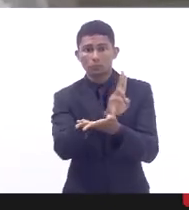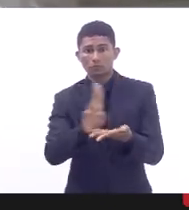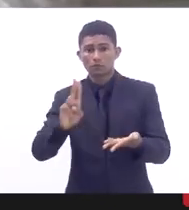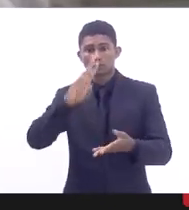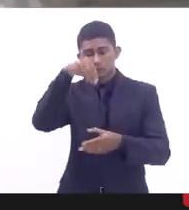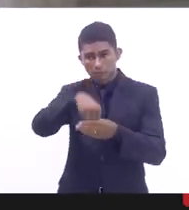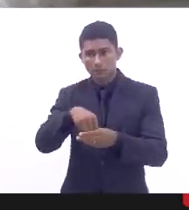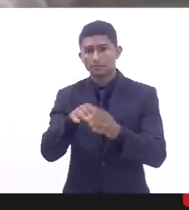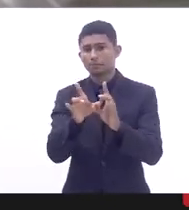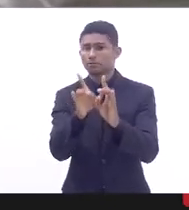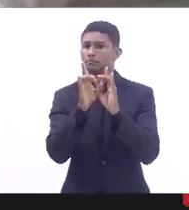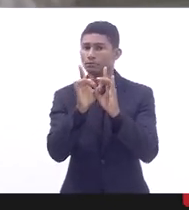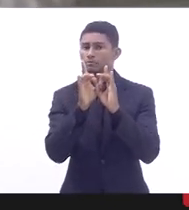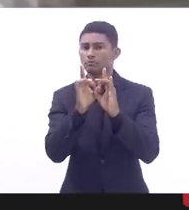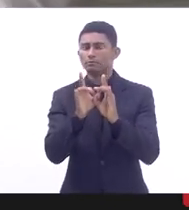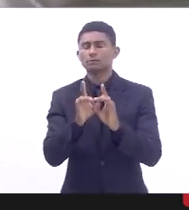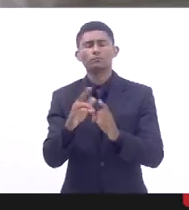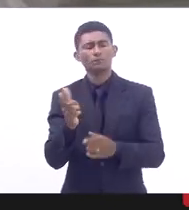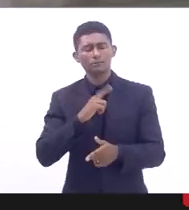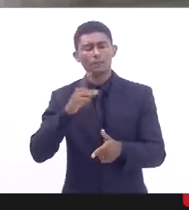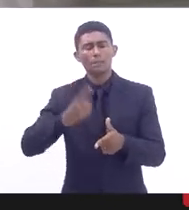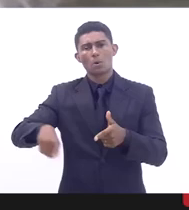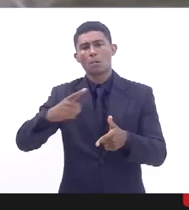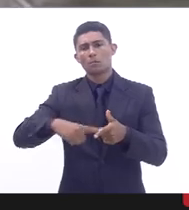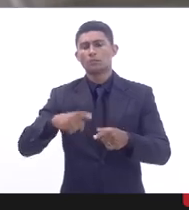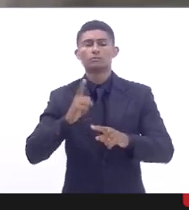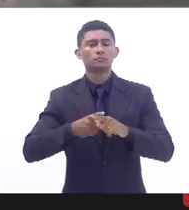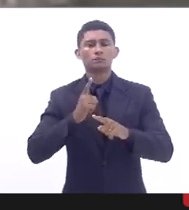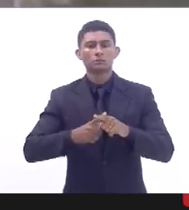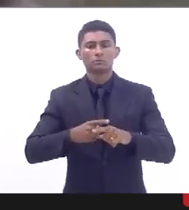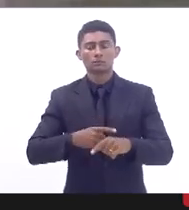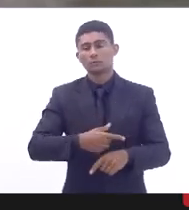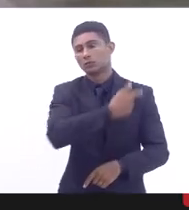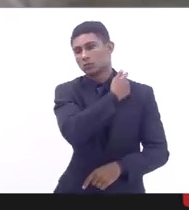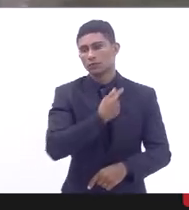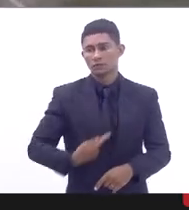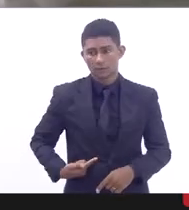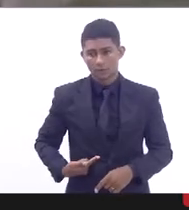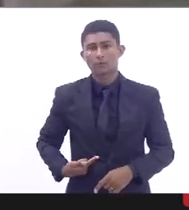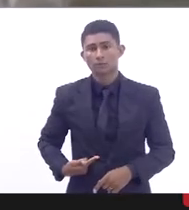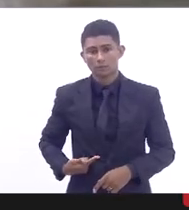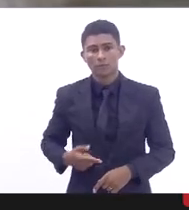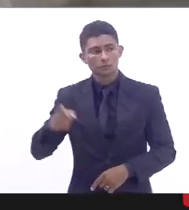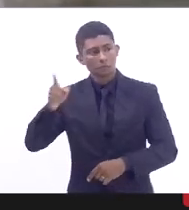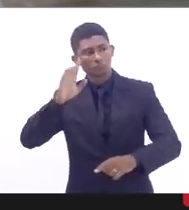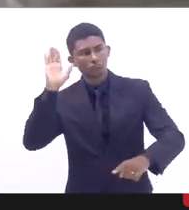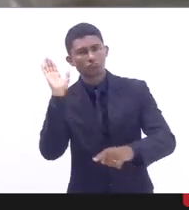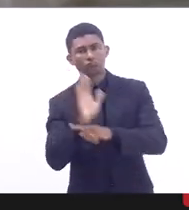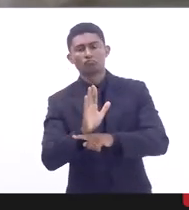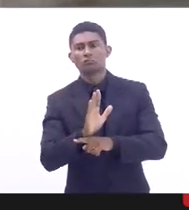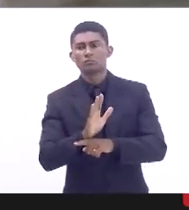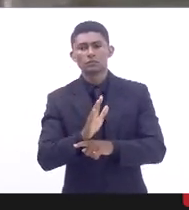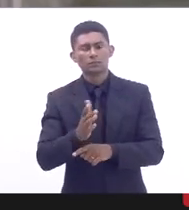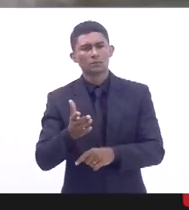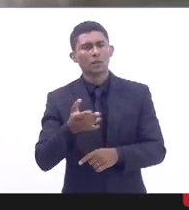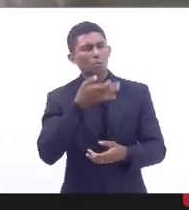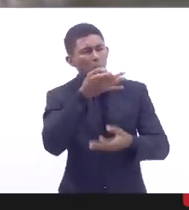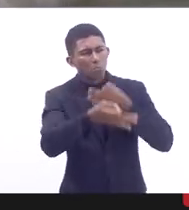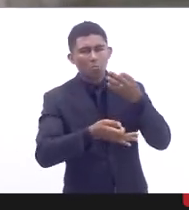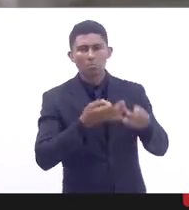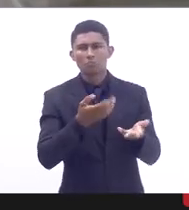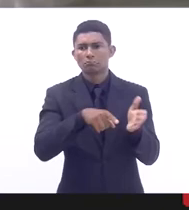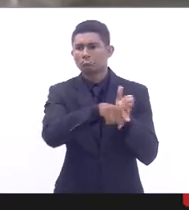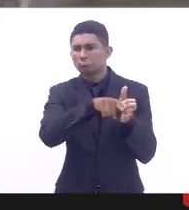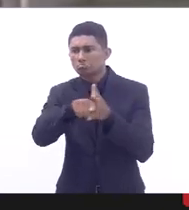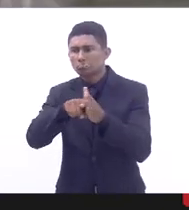nós temos um problema muito grave com um governo que faz questão de não favorecer o pensamento crítico o ensino a pesquisa